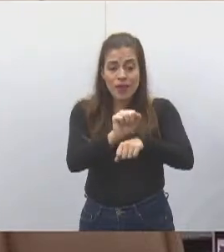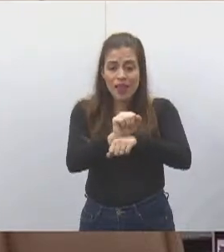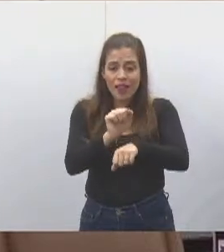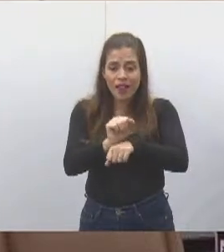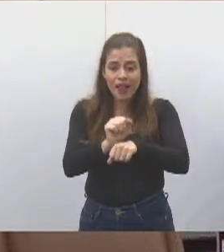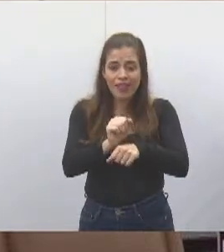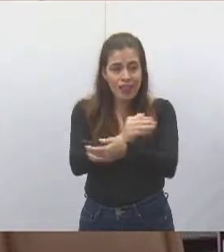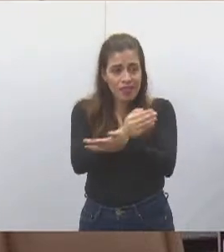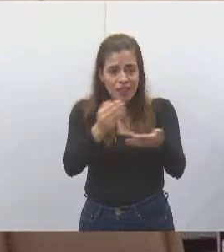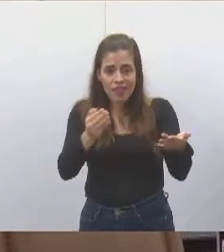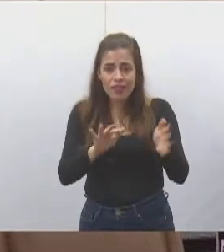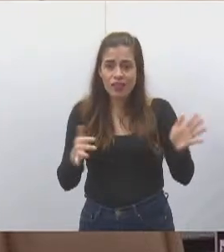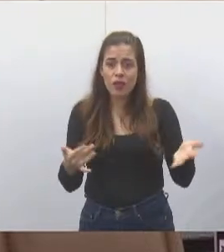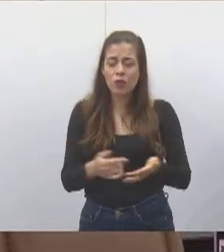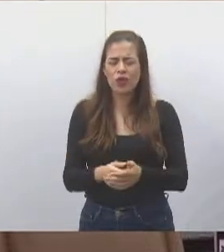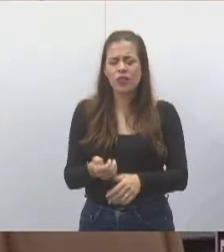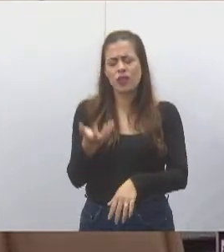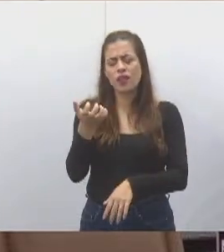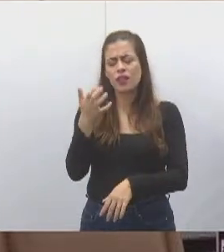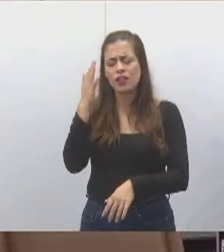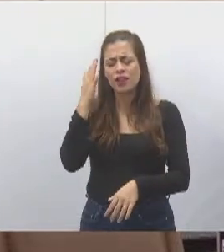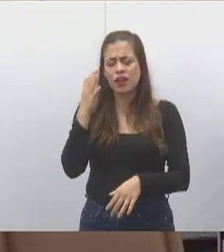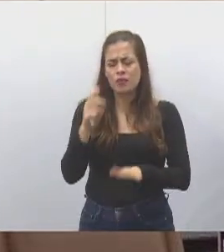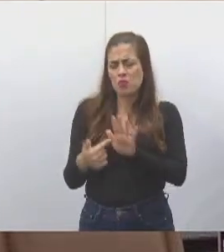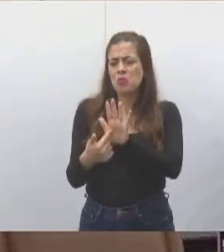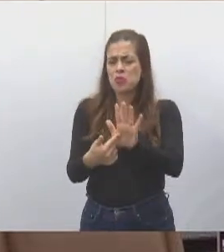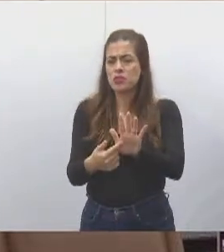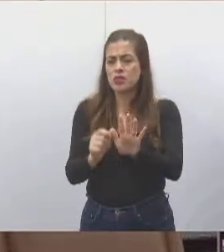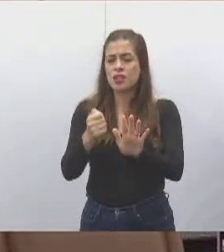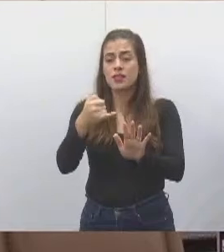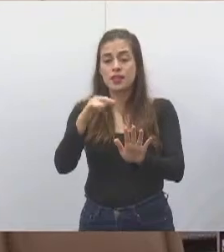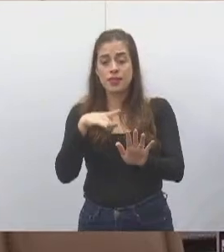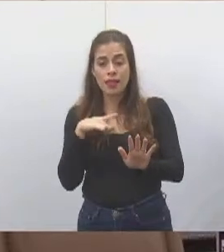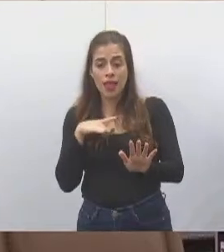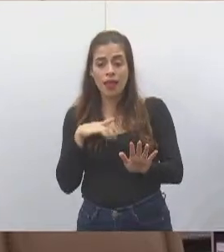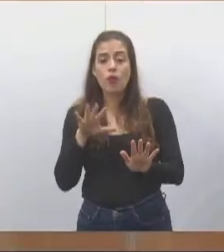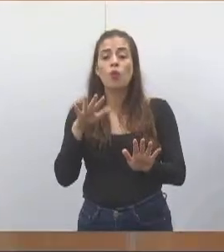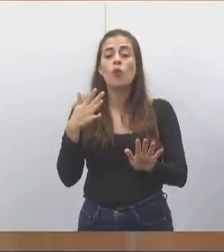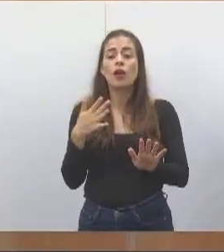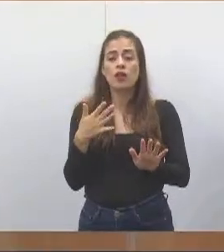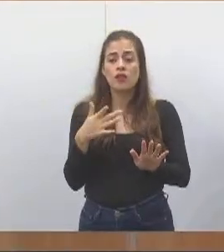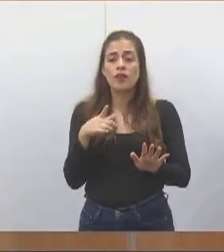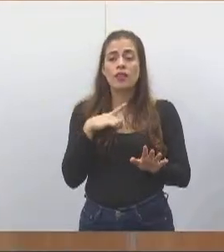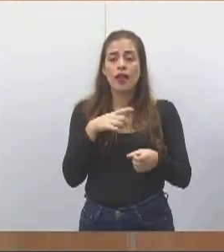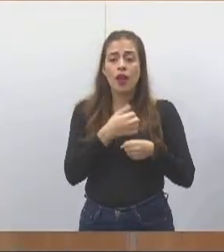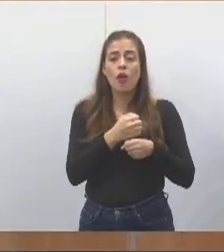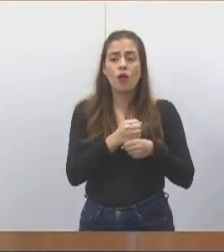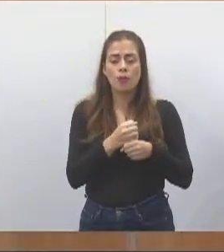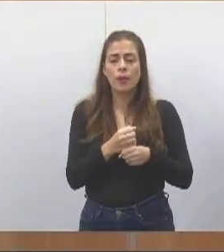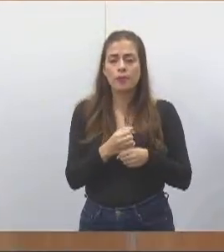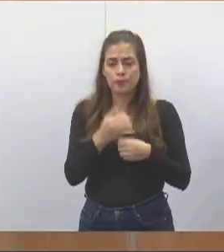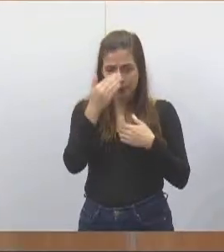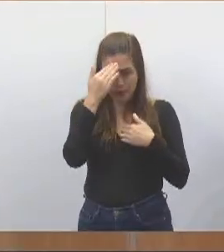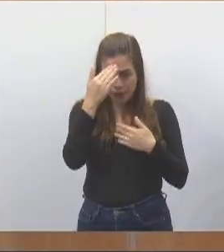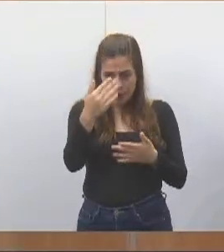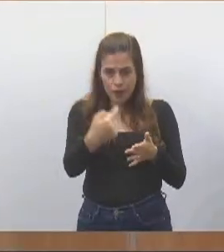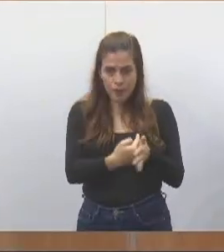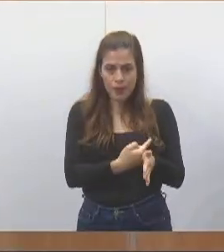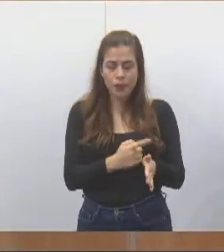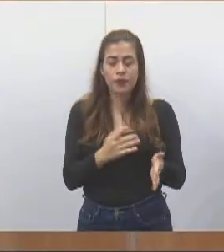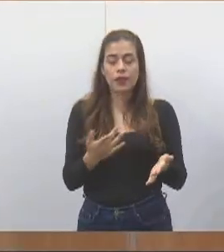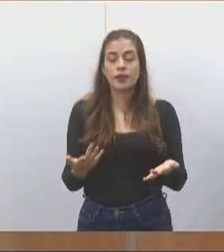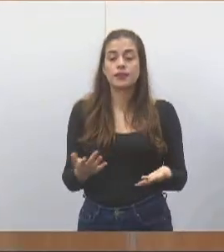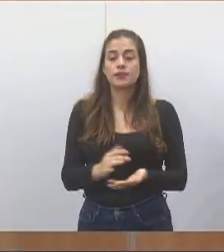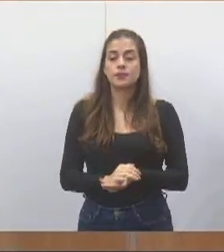gostaria que você destacasse para mim aonde que está isso, se tem essa previsão. Obrigado pela questão. É até algo